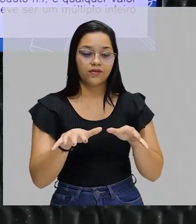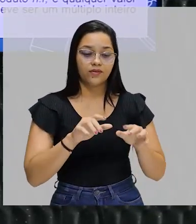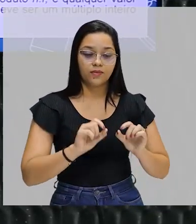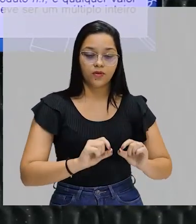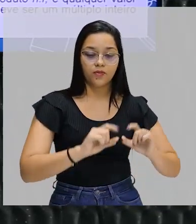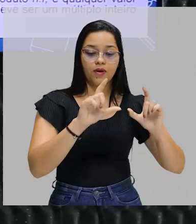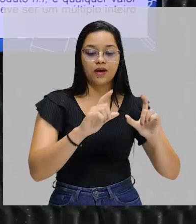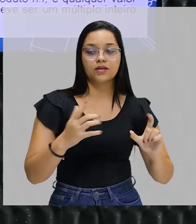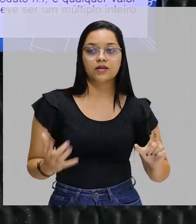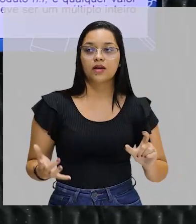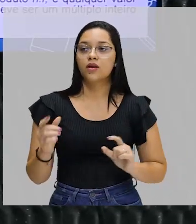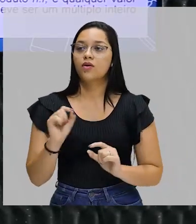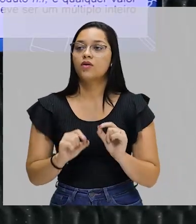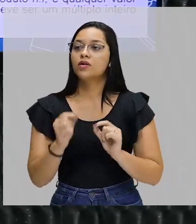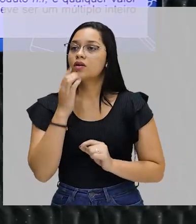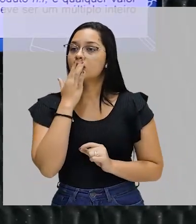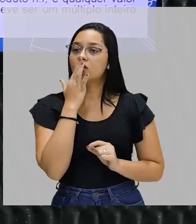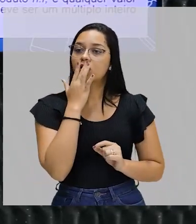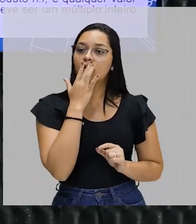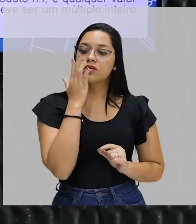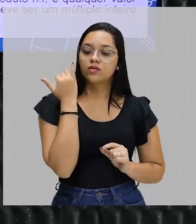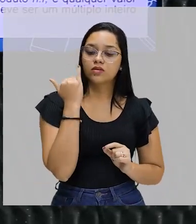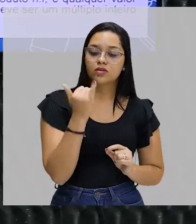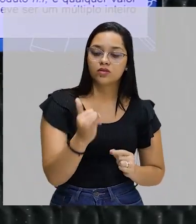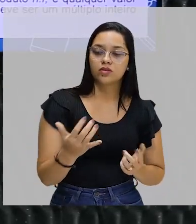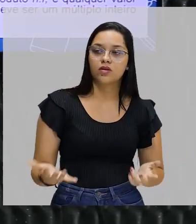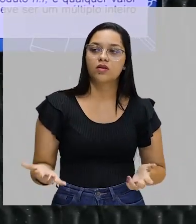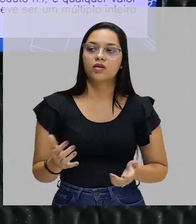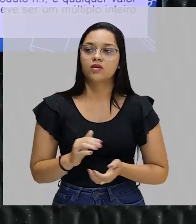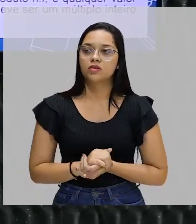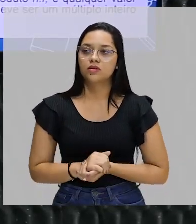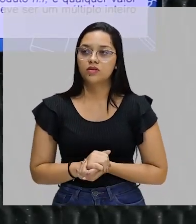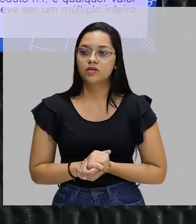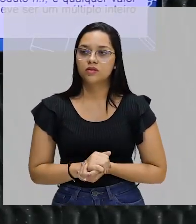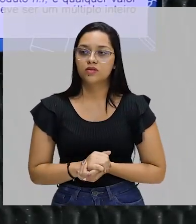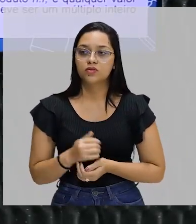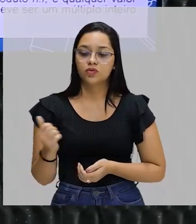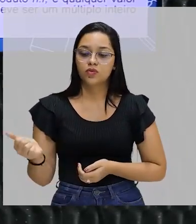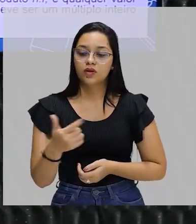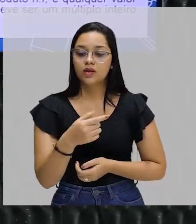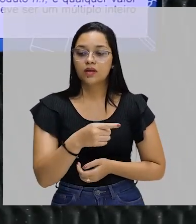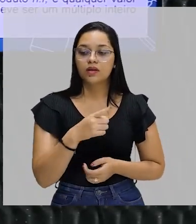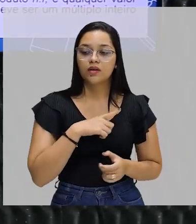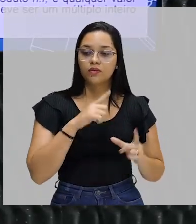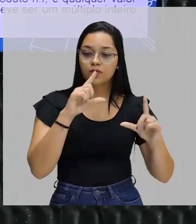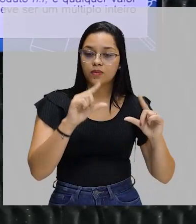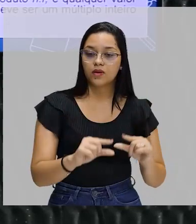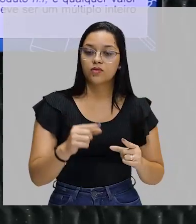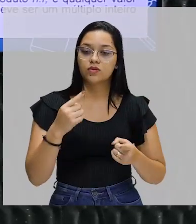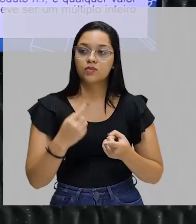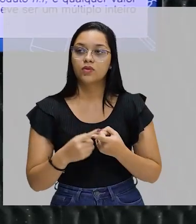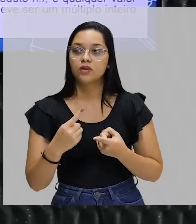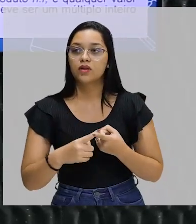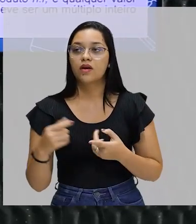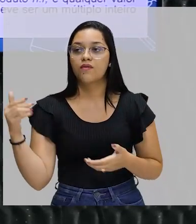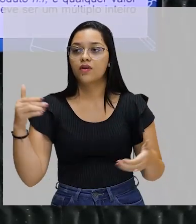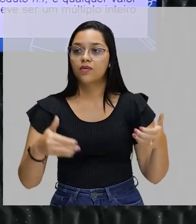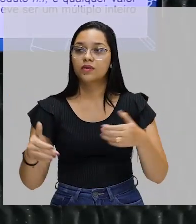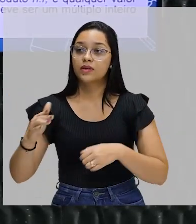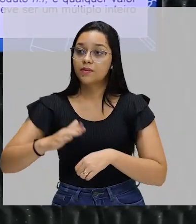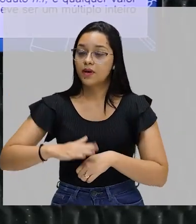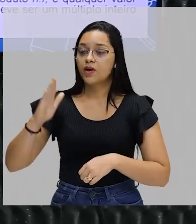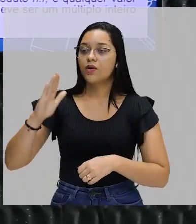mais, certo? São cores mais energéticas, certo? Do que aquelas que vibram menos, porque a frequência é